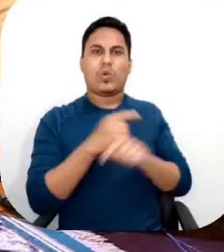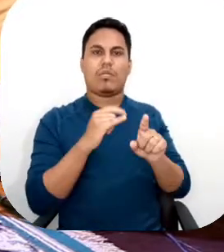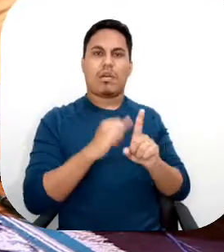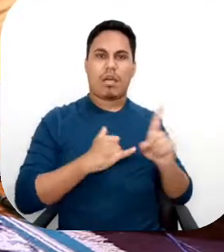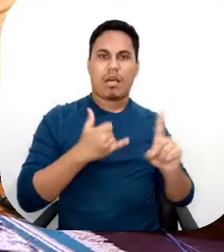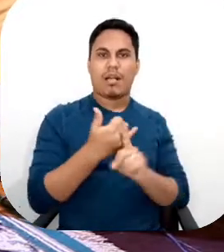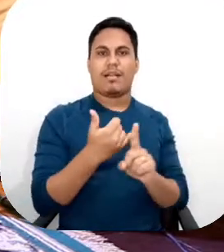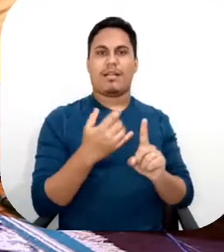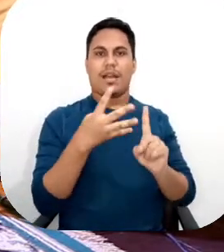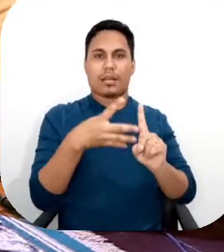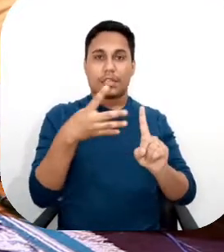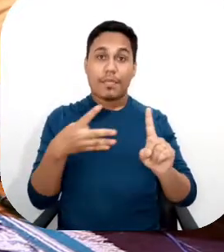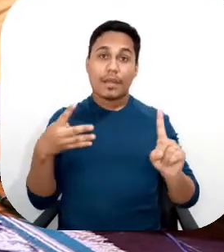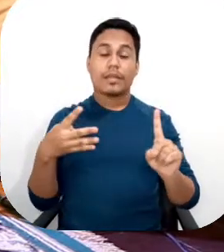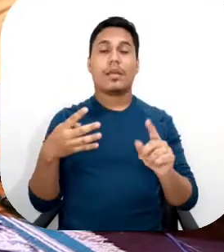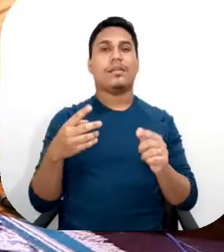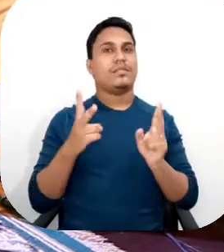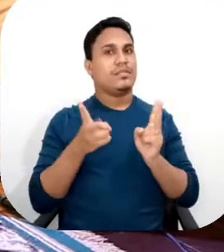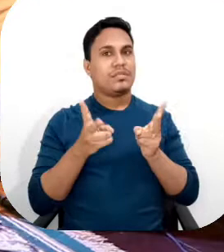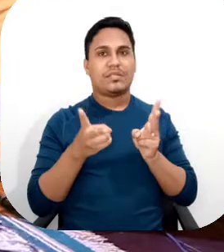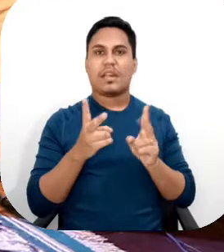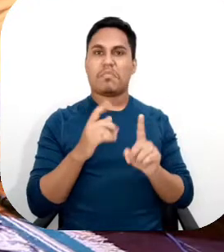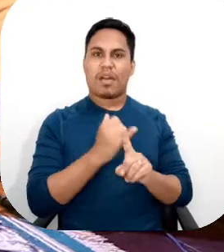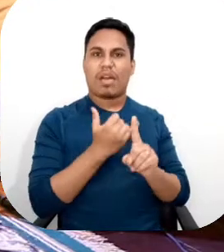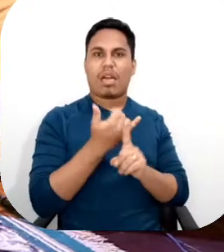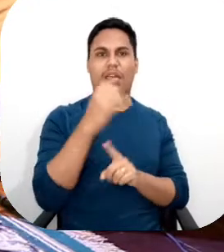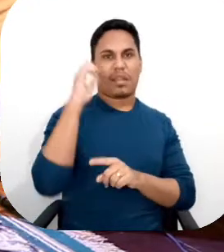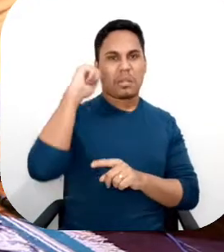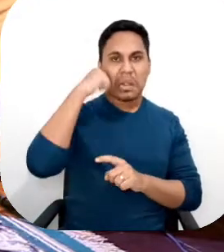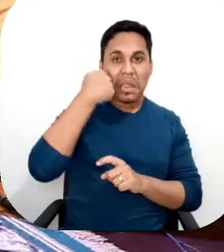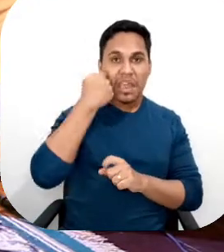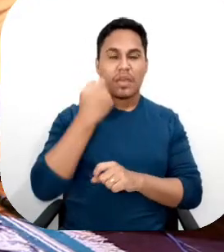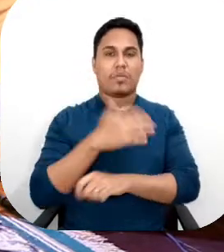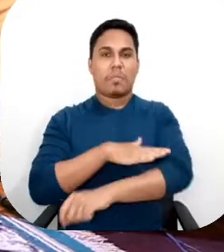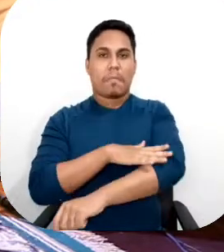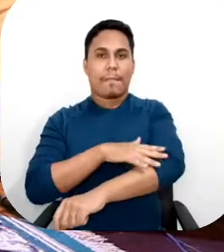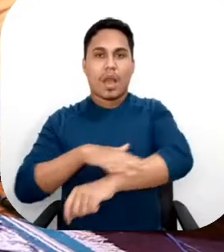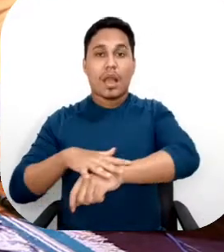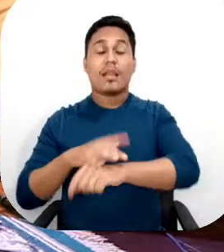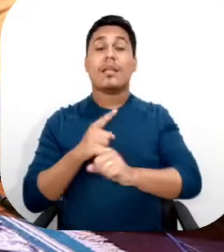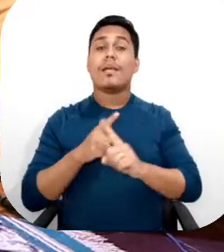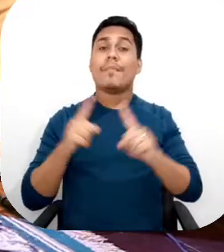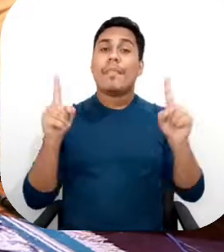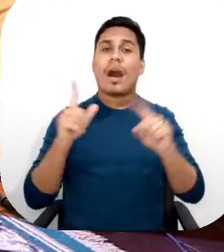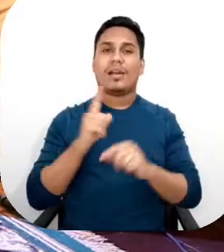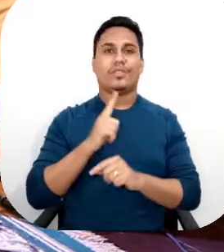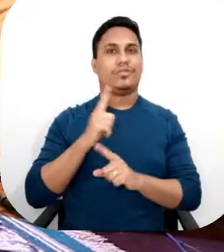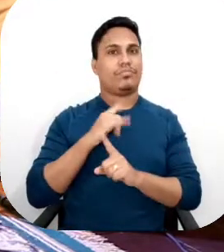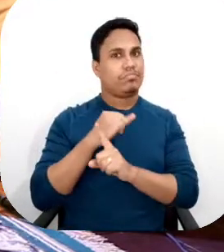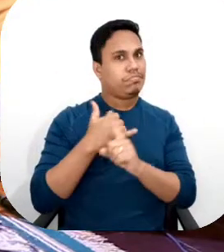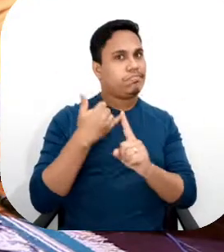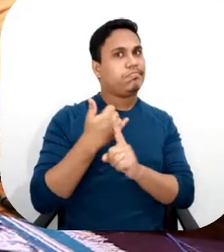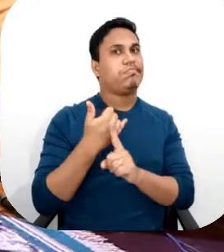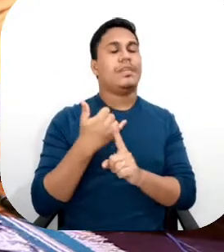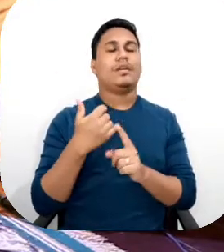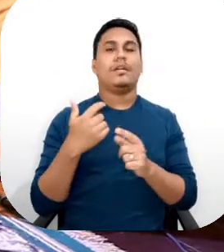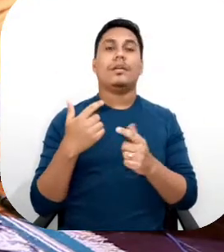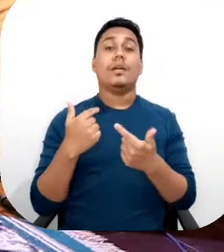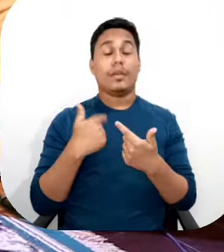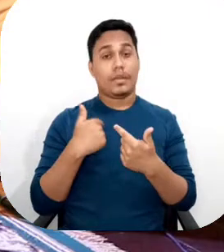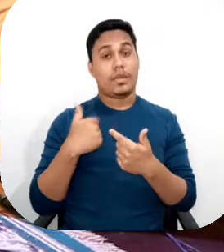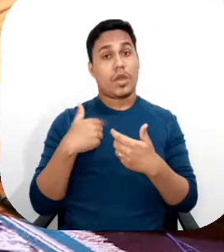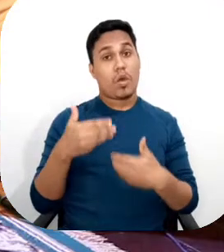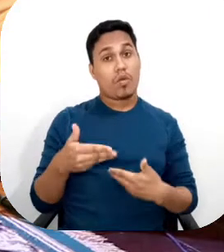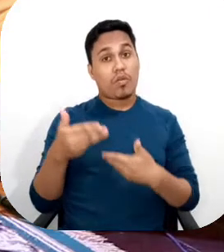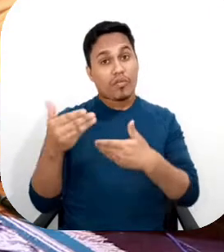tinha muitos amigos, e eu sempre fui muito extrovertida, mas tinha todas essas questões de preconceito. E fui convidada, né, dentro